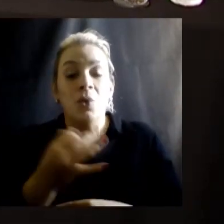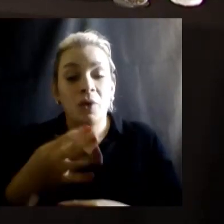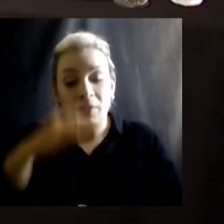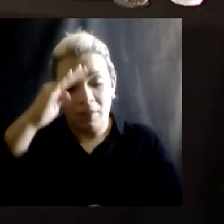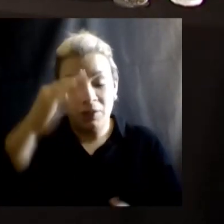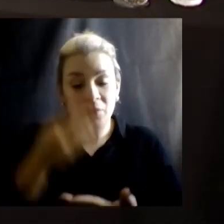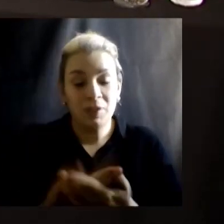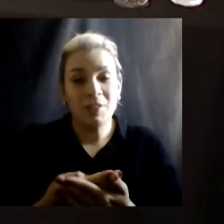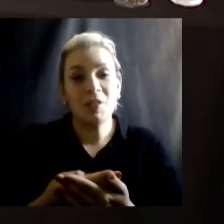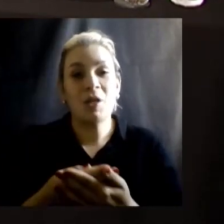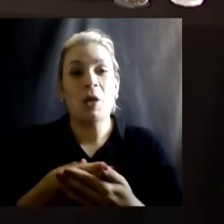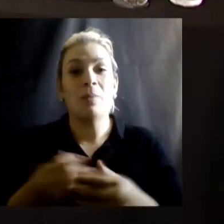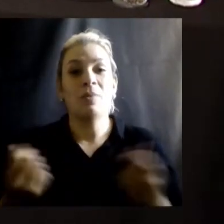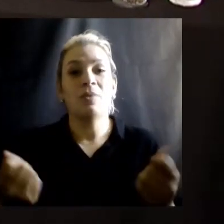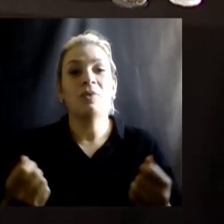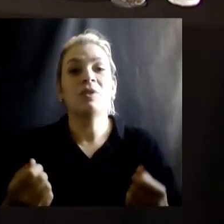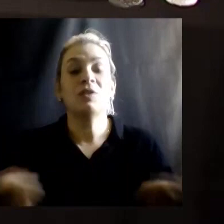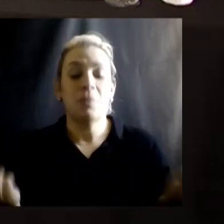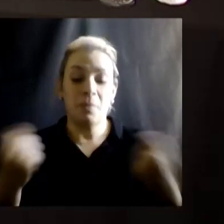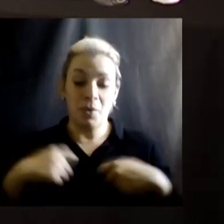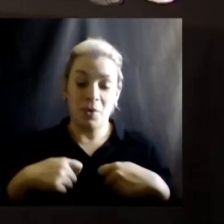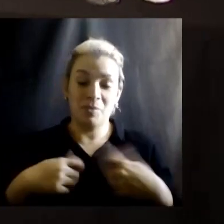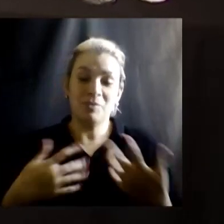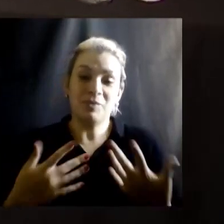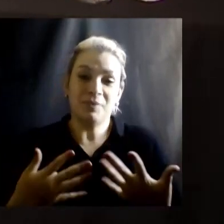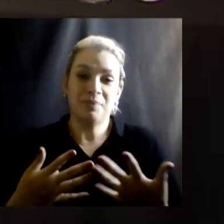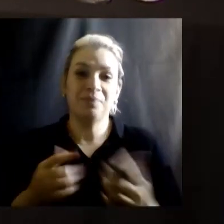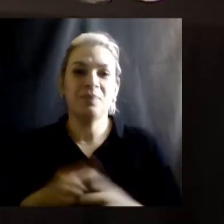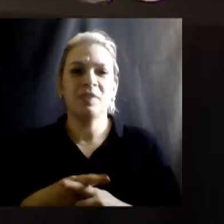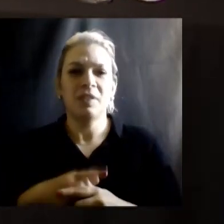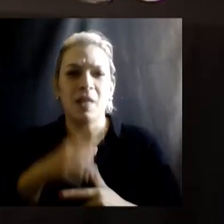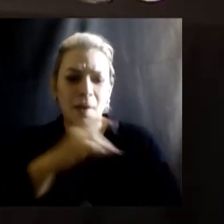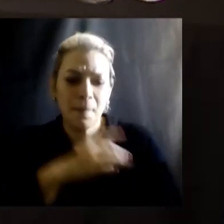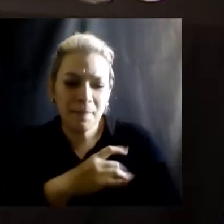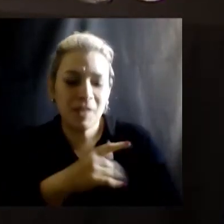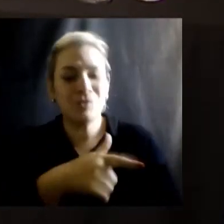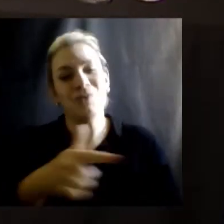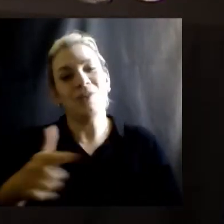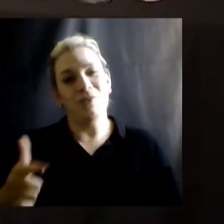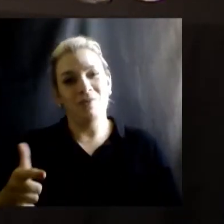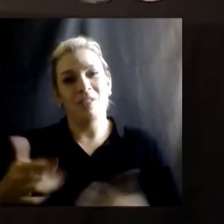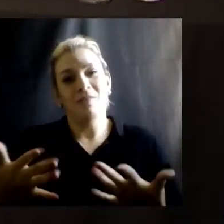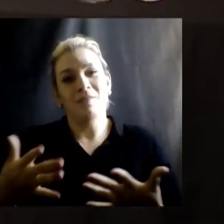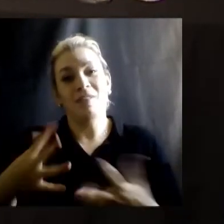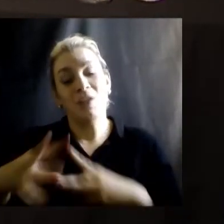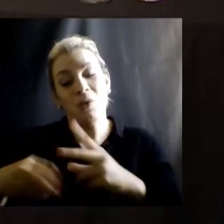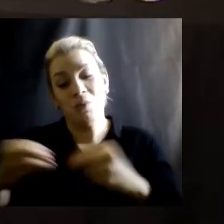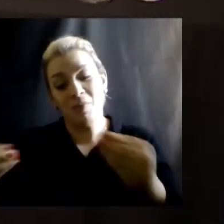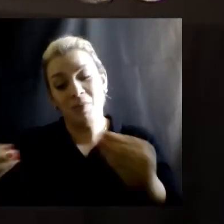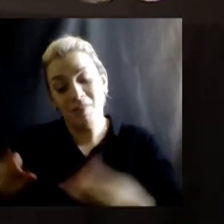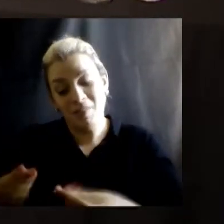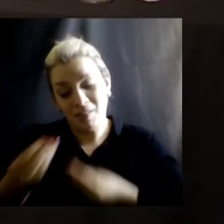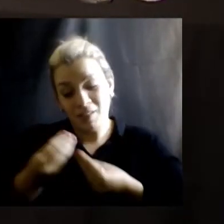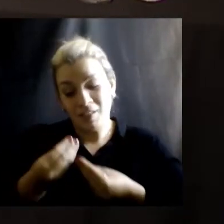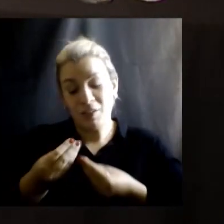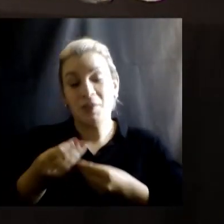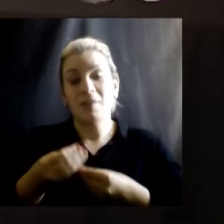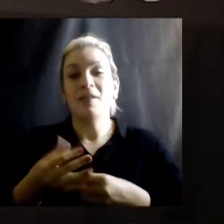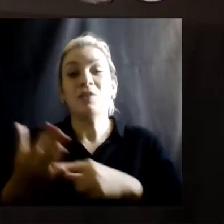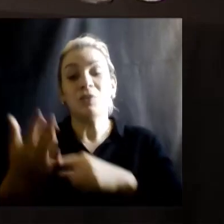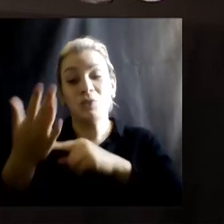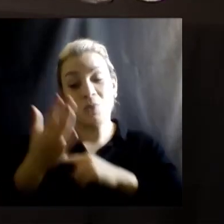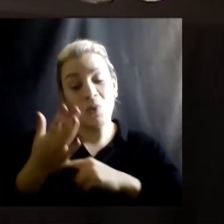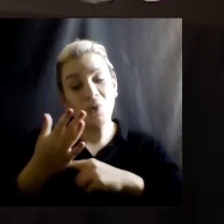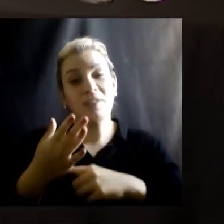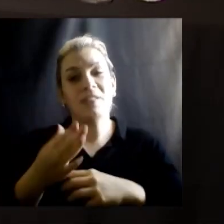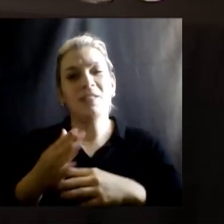arriscar nunca. Esse prêmio para a gente só mostra o quanto estamos no caminho certo e que a gente continue sempre sonhando